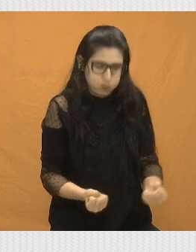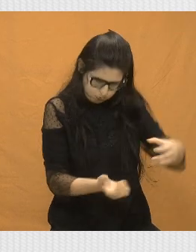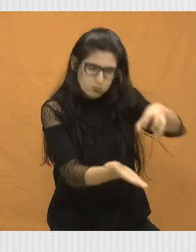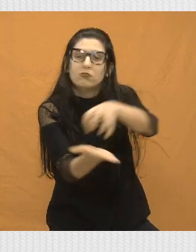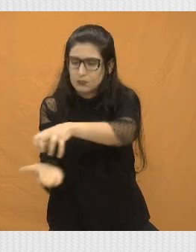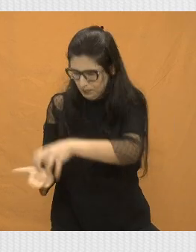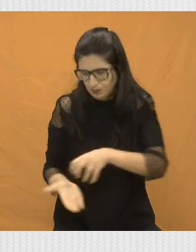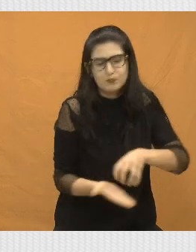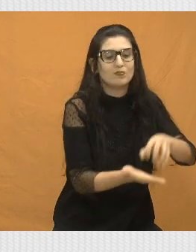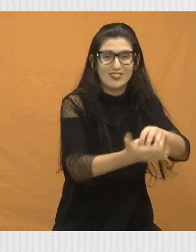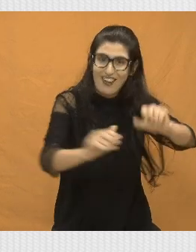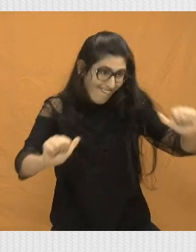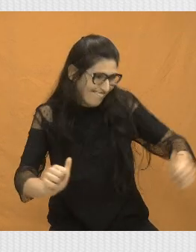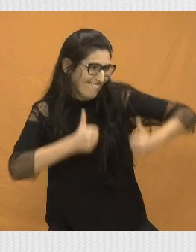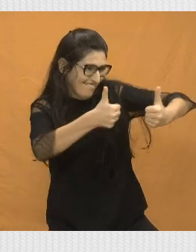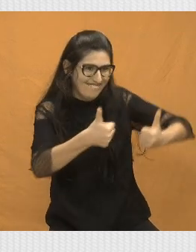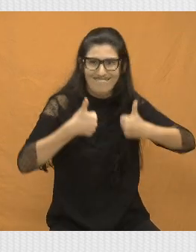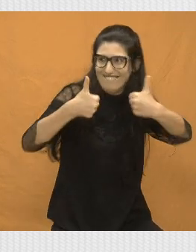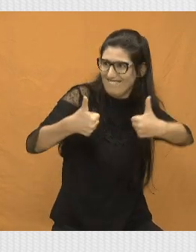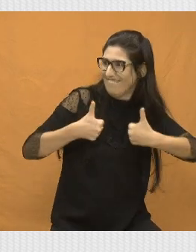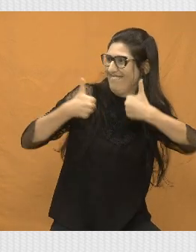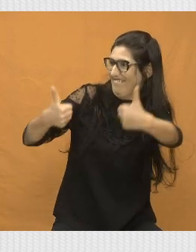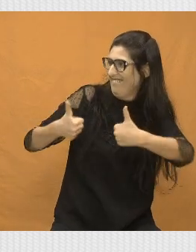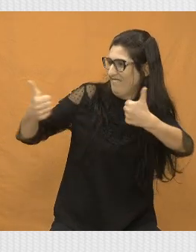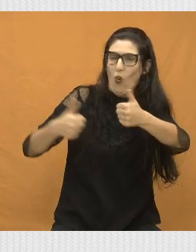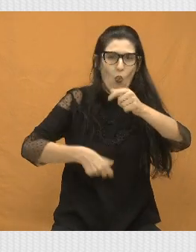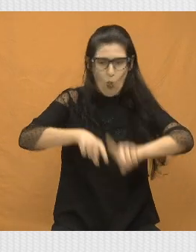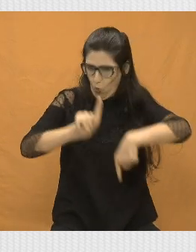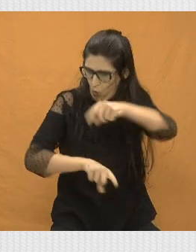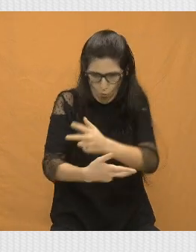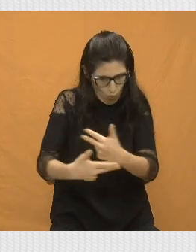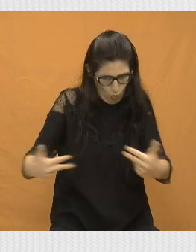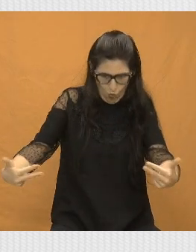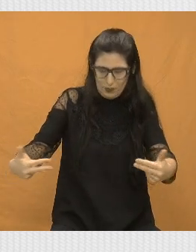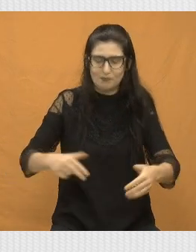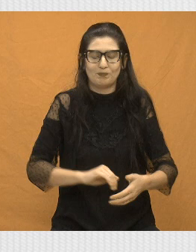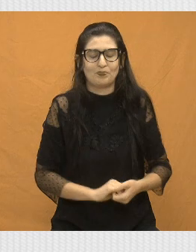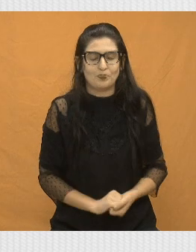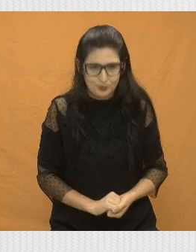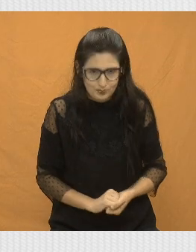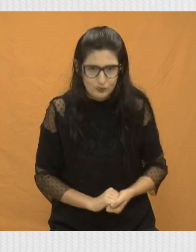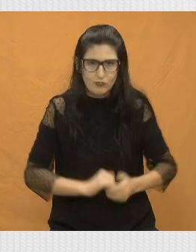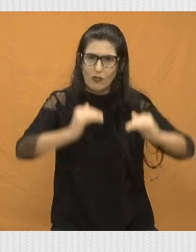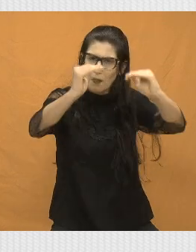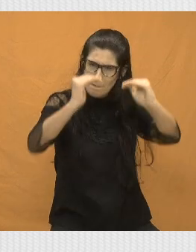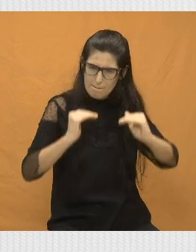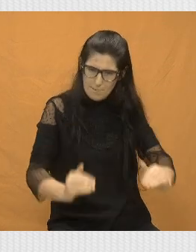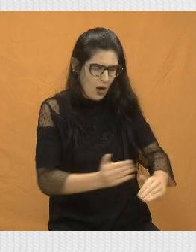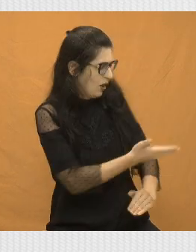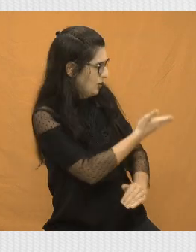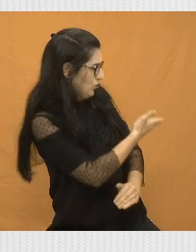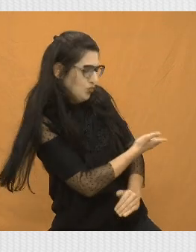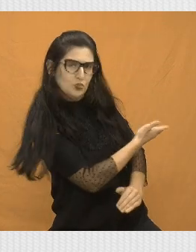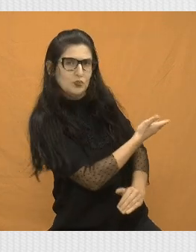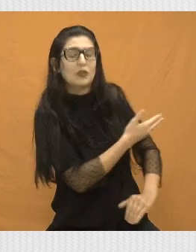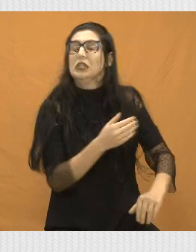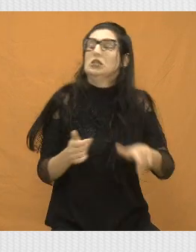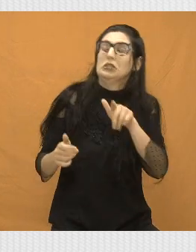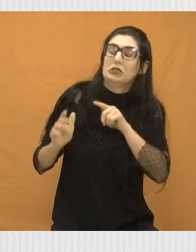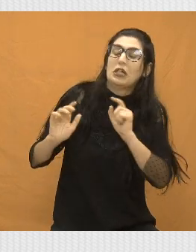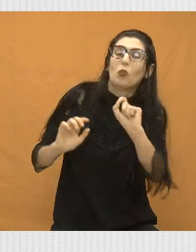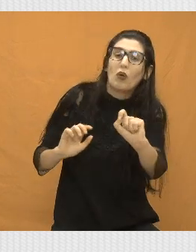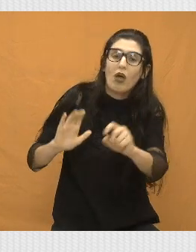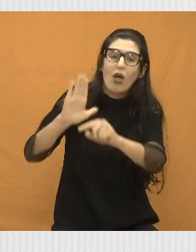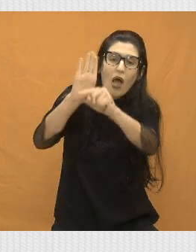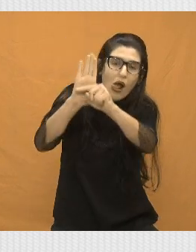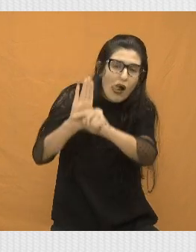entrega do serviço ou do seu material. Seguindo, logo abaixo, nós temos uma diminuição também